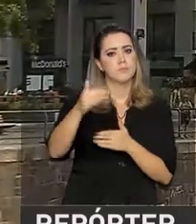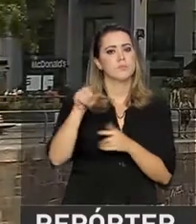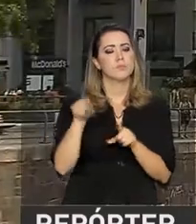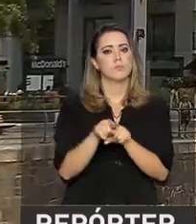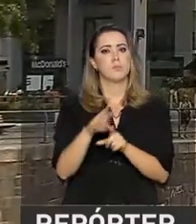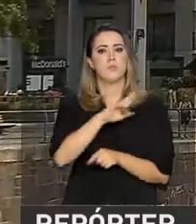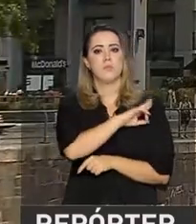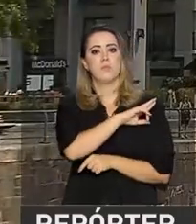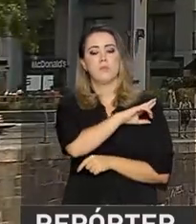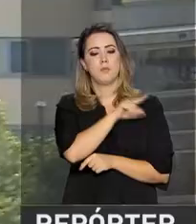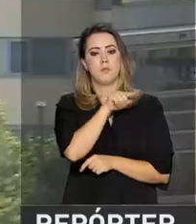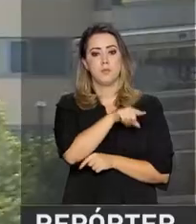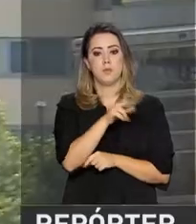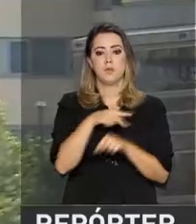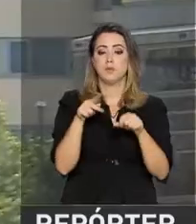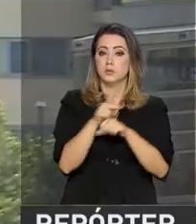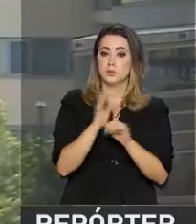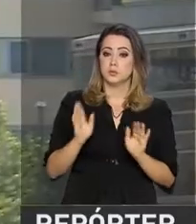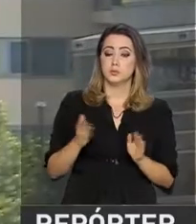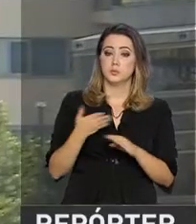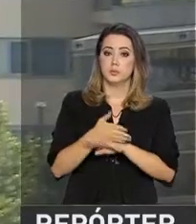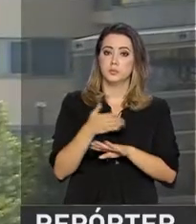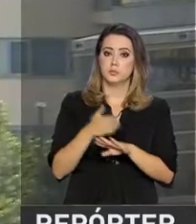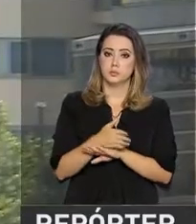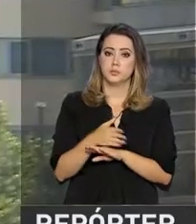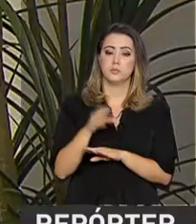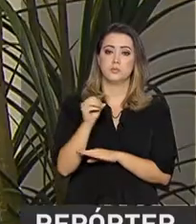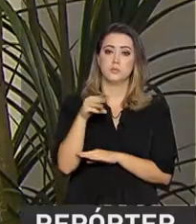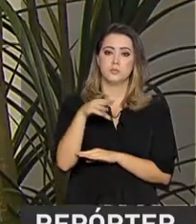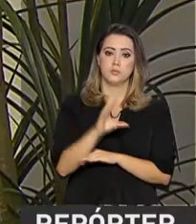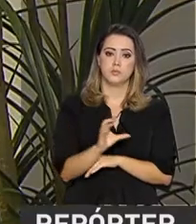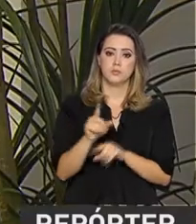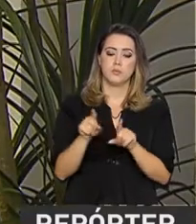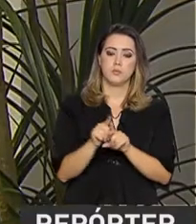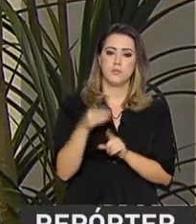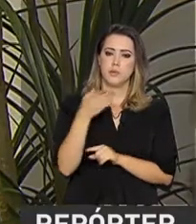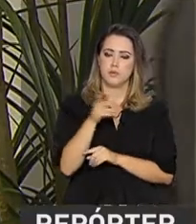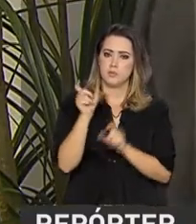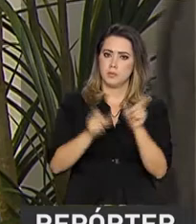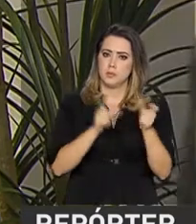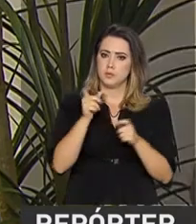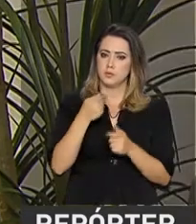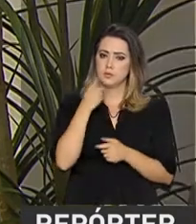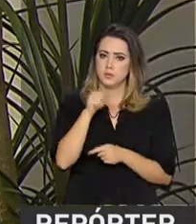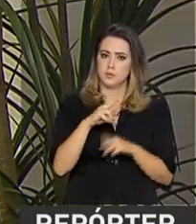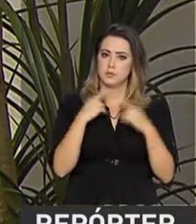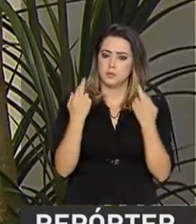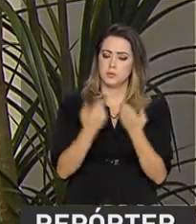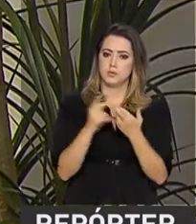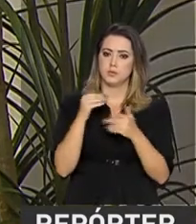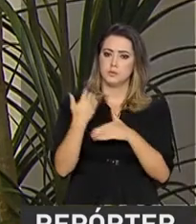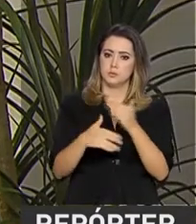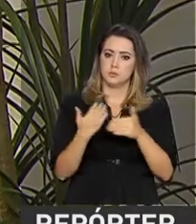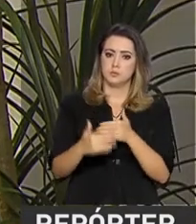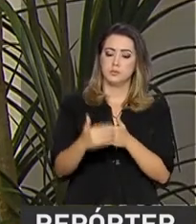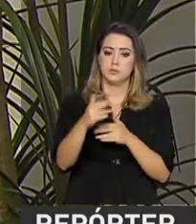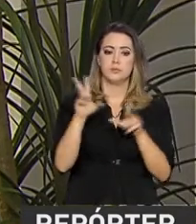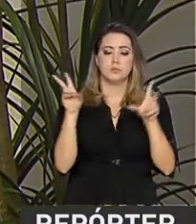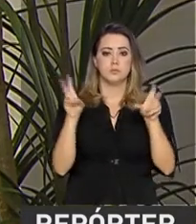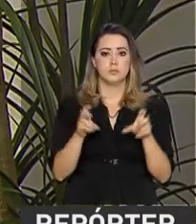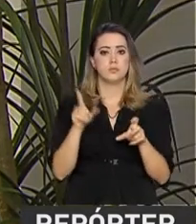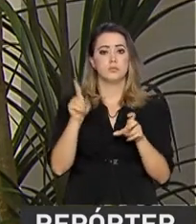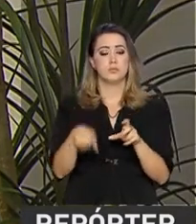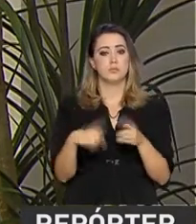dos representantes dos países que fazem parte da OMC. Para este especialista, a reunião deve avançar num tema